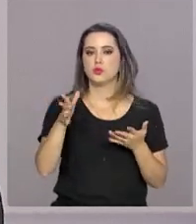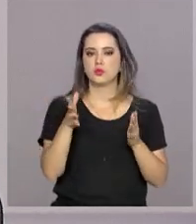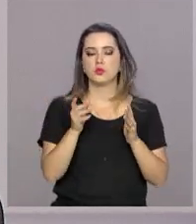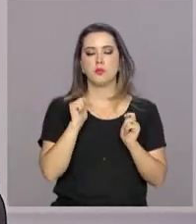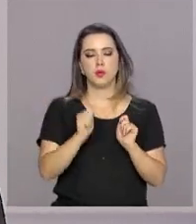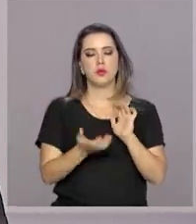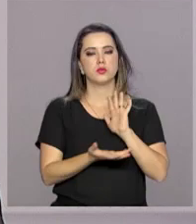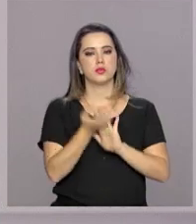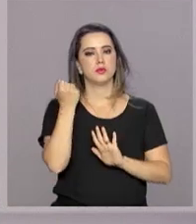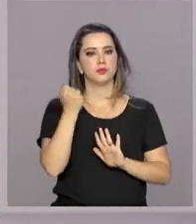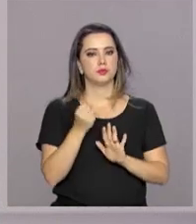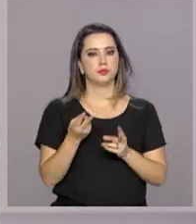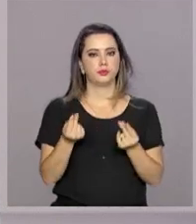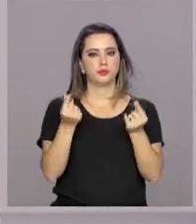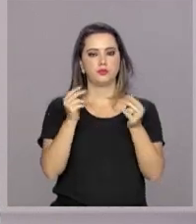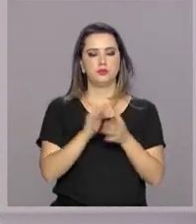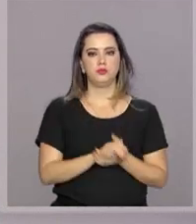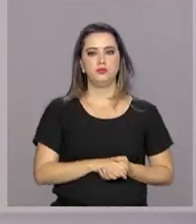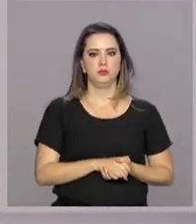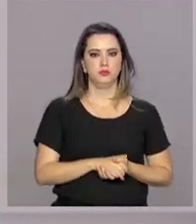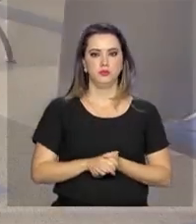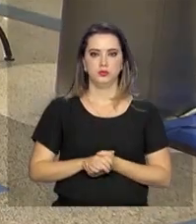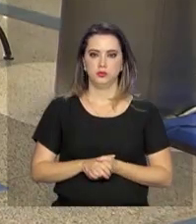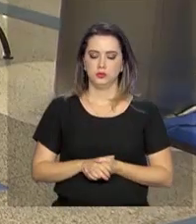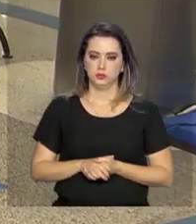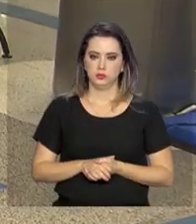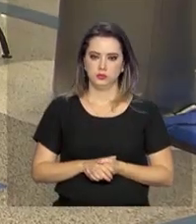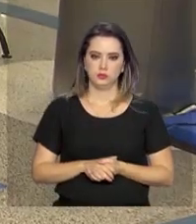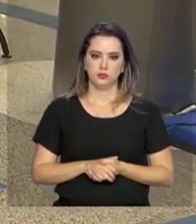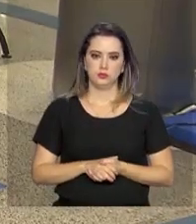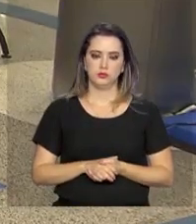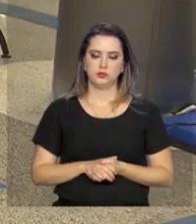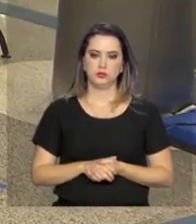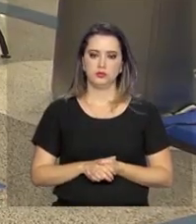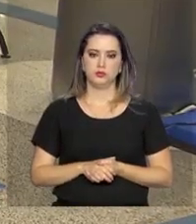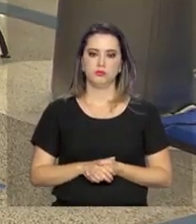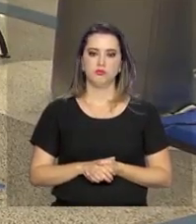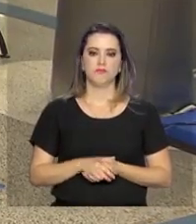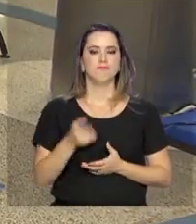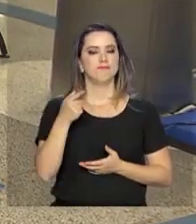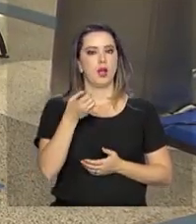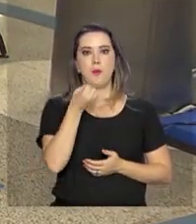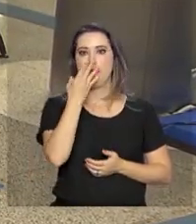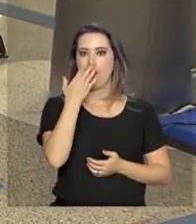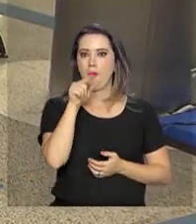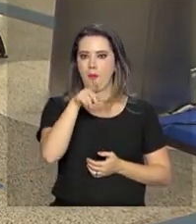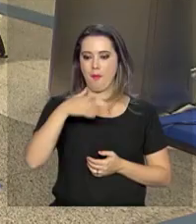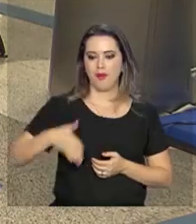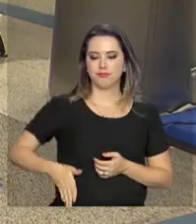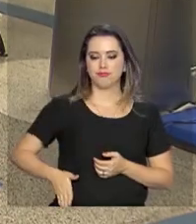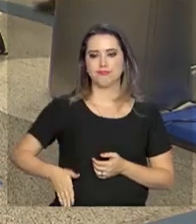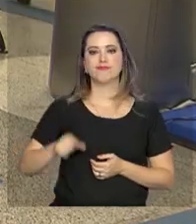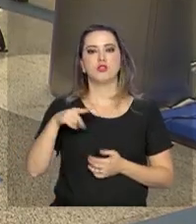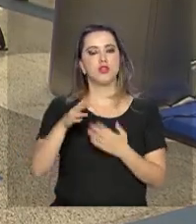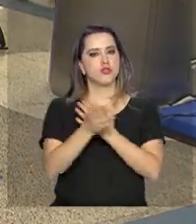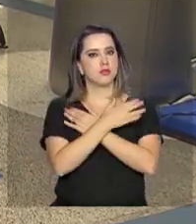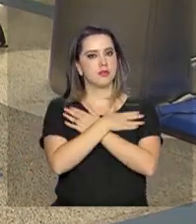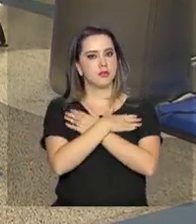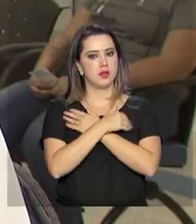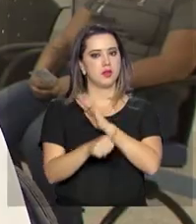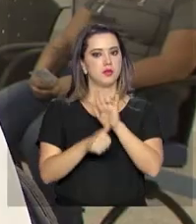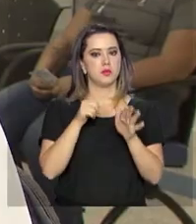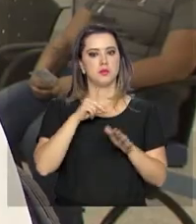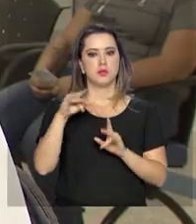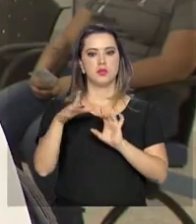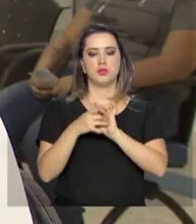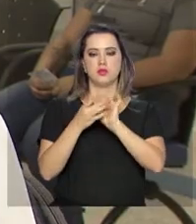podem receber esses recursos alívio no bolso marcos desempregado ele aproveitou o primeiro dia